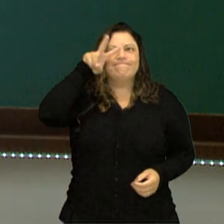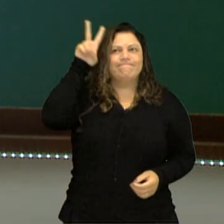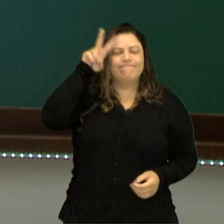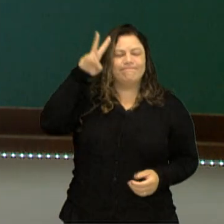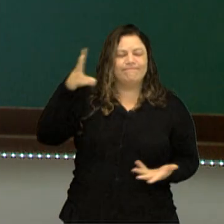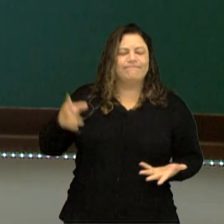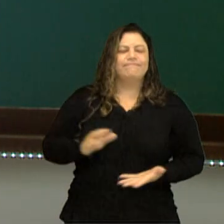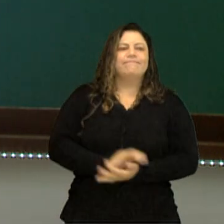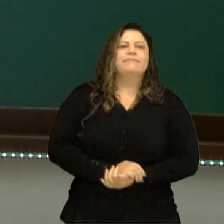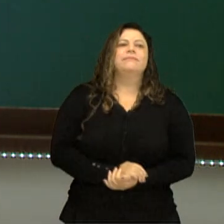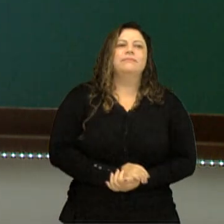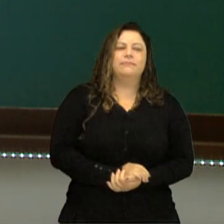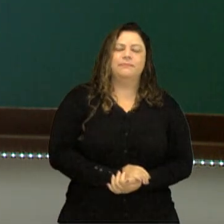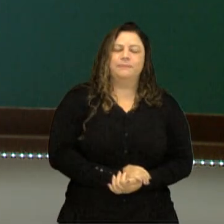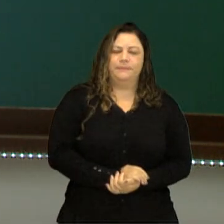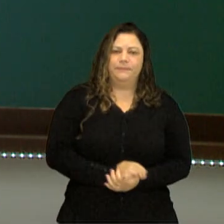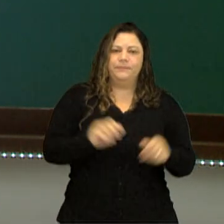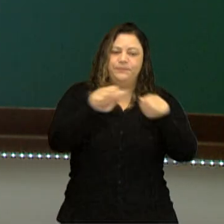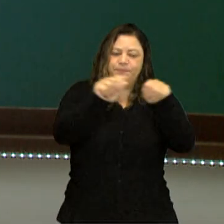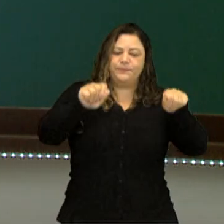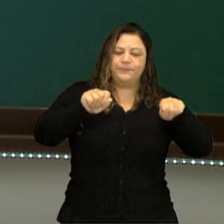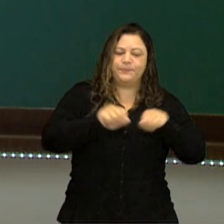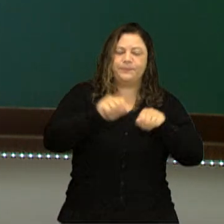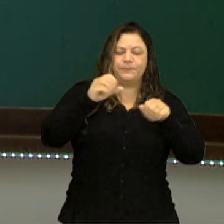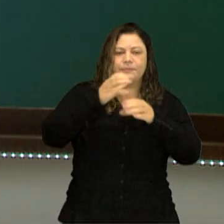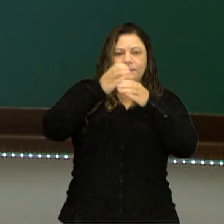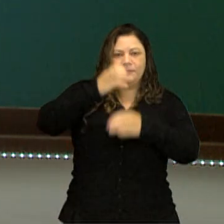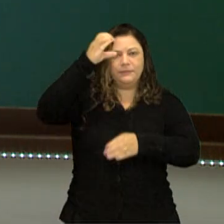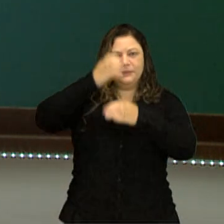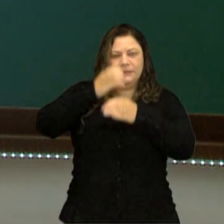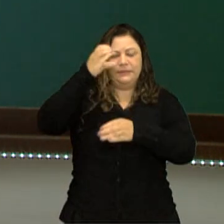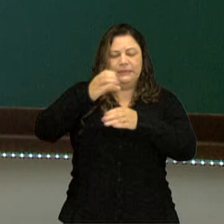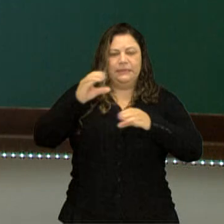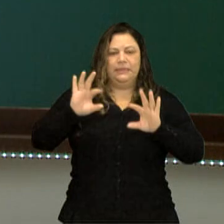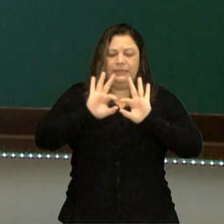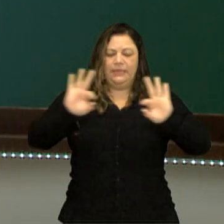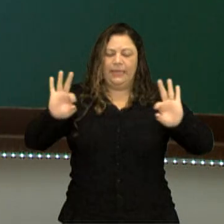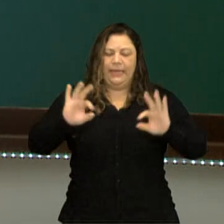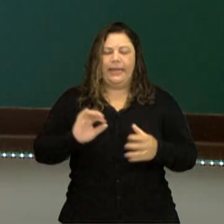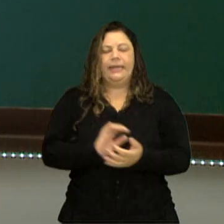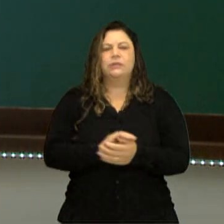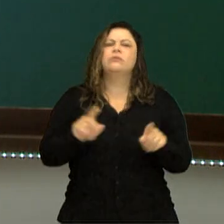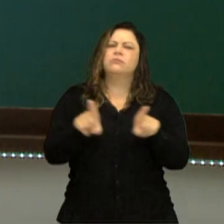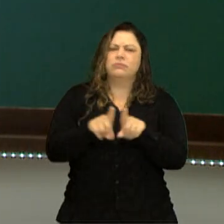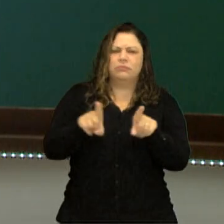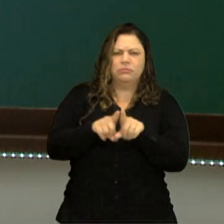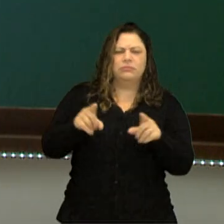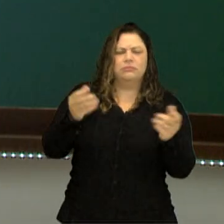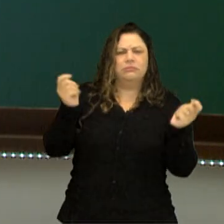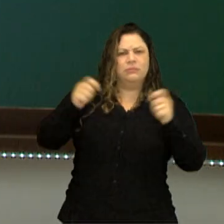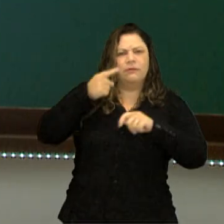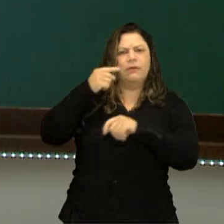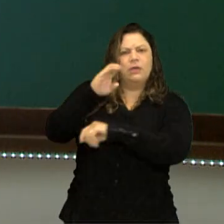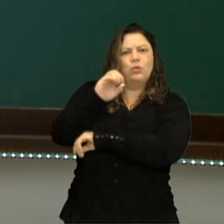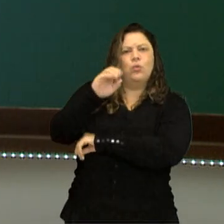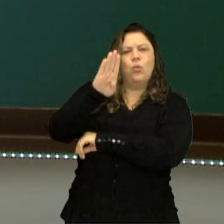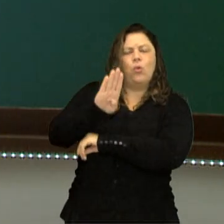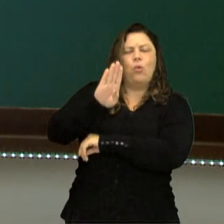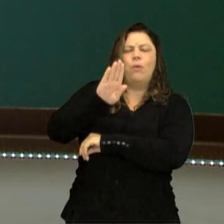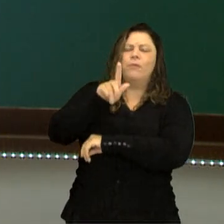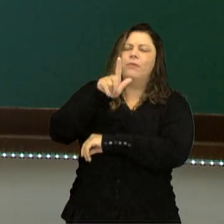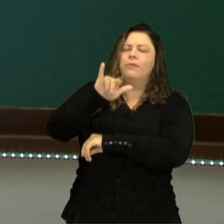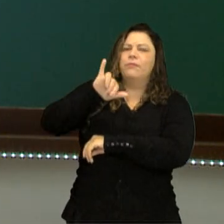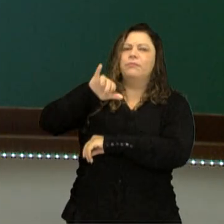depois. A área do caso do cilindro, aqui está reto, mas também vale para o cilindro oblíquo, nós vamos ter que a área lateral